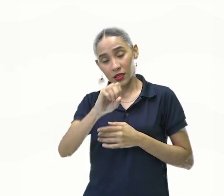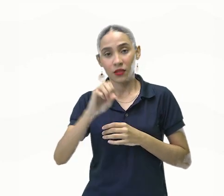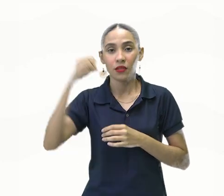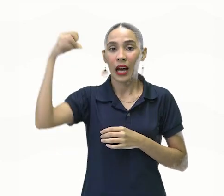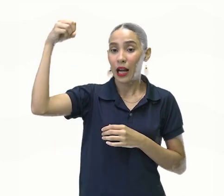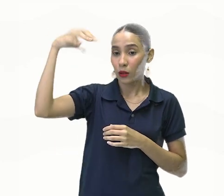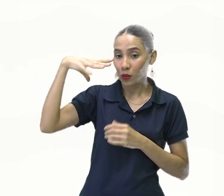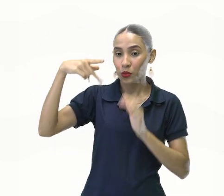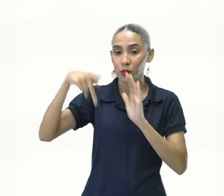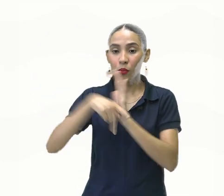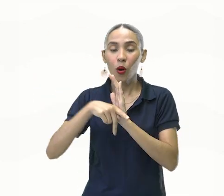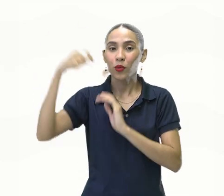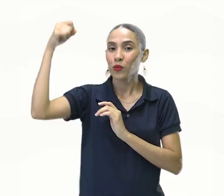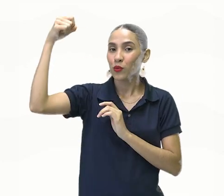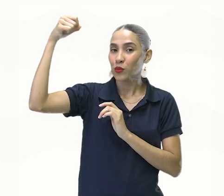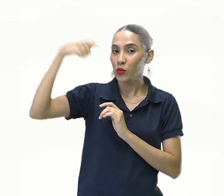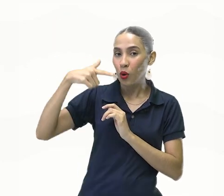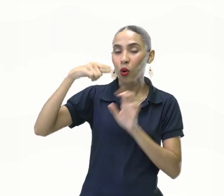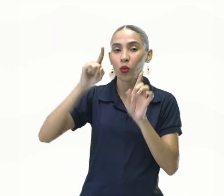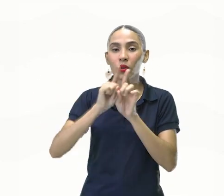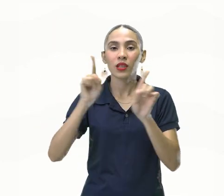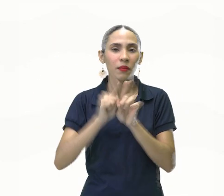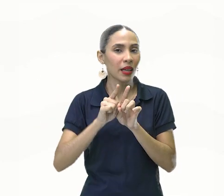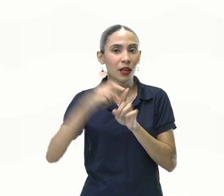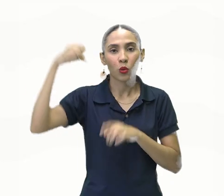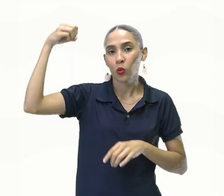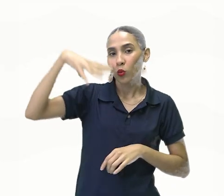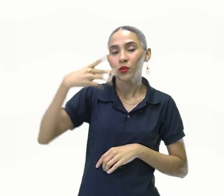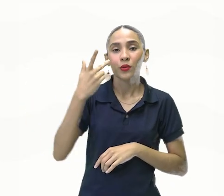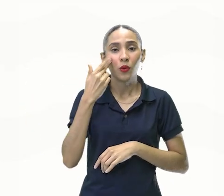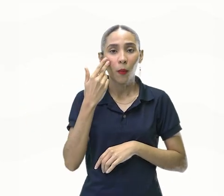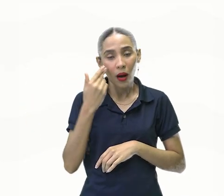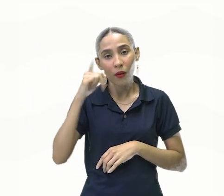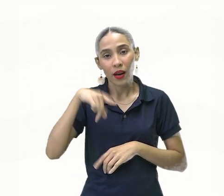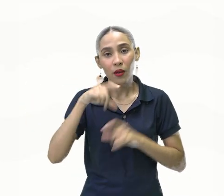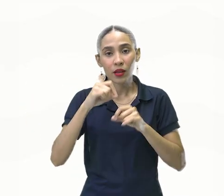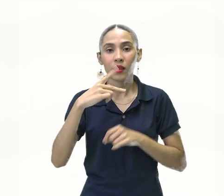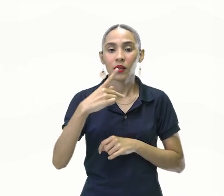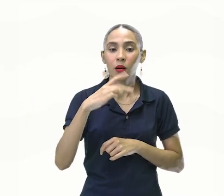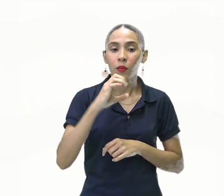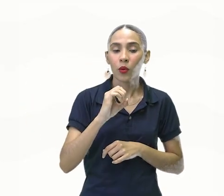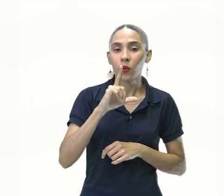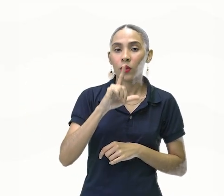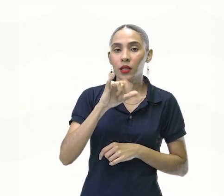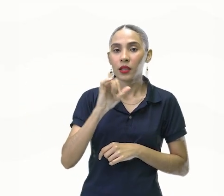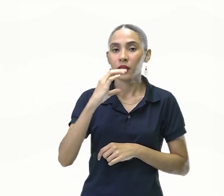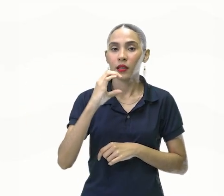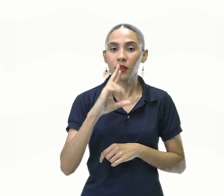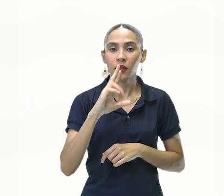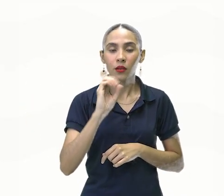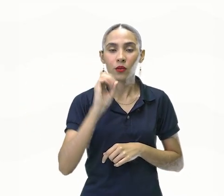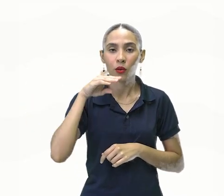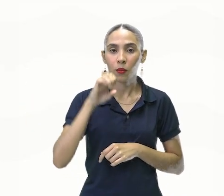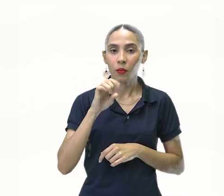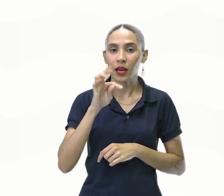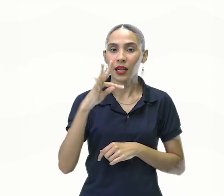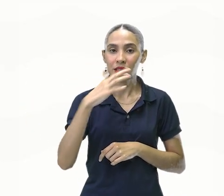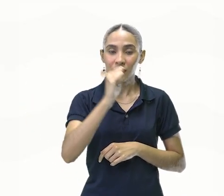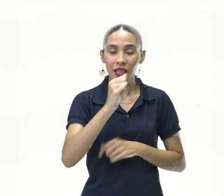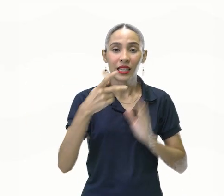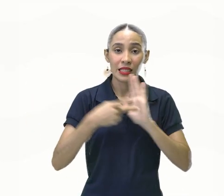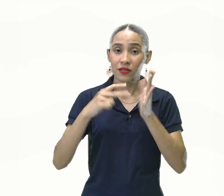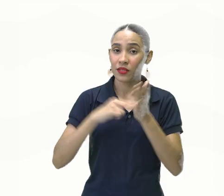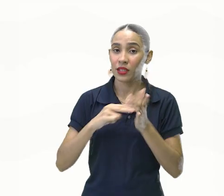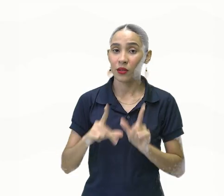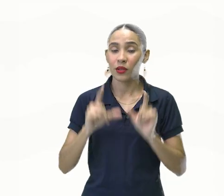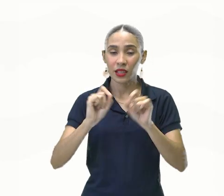luz proveniente do Sol e das fontes luminosas mais comuns são policromáticas,